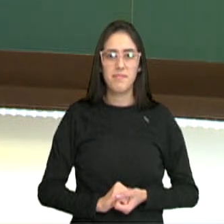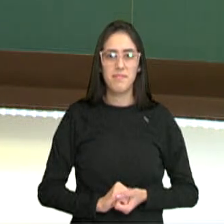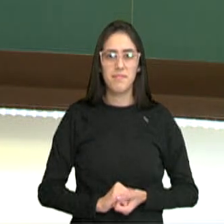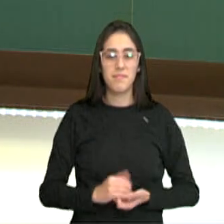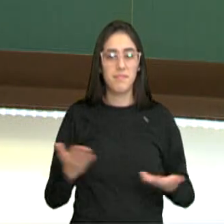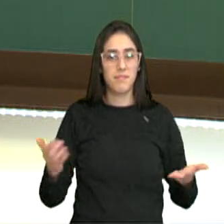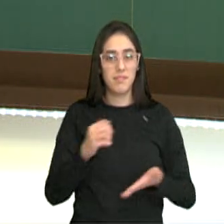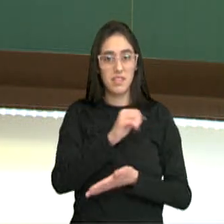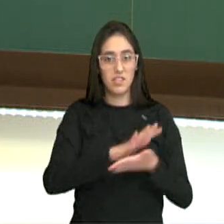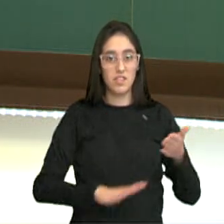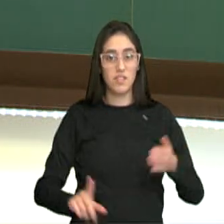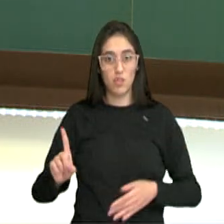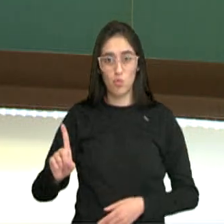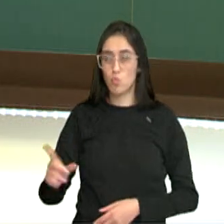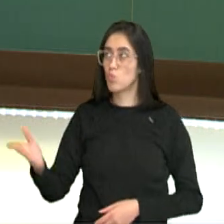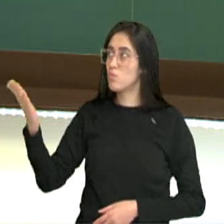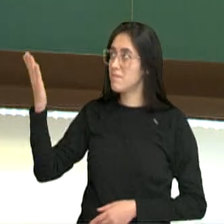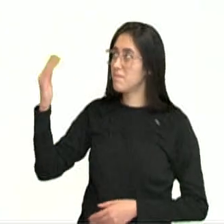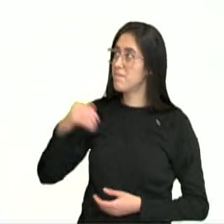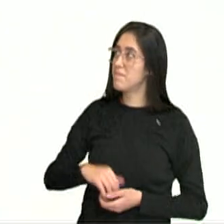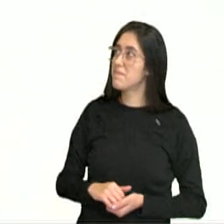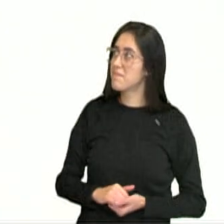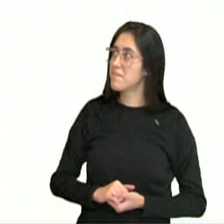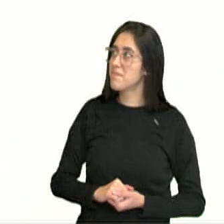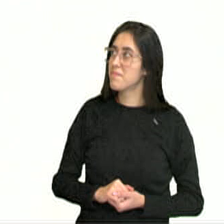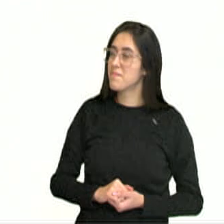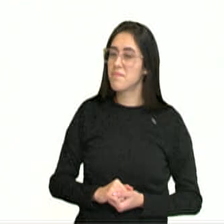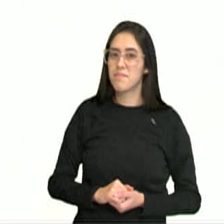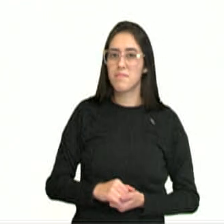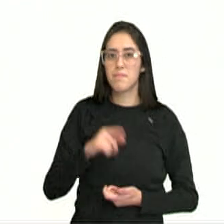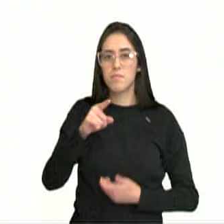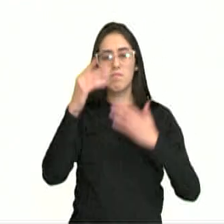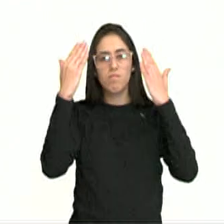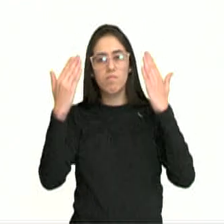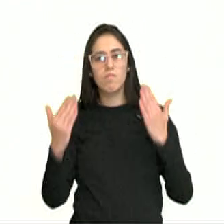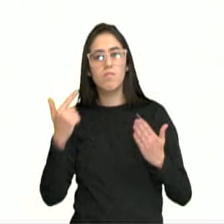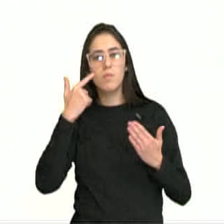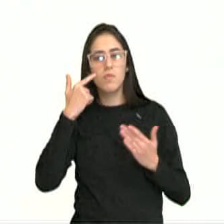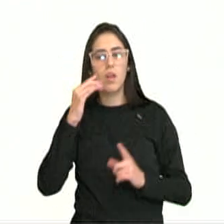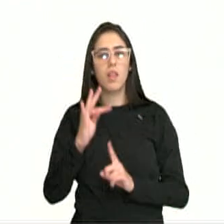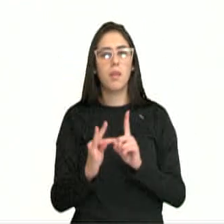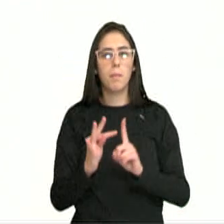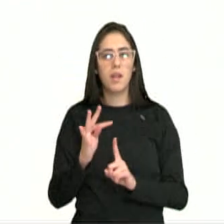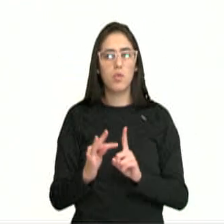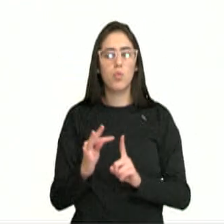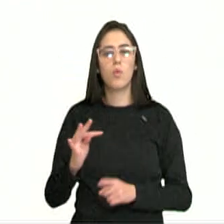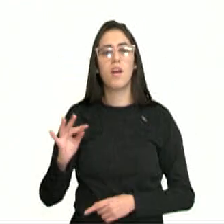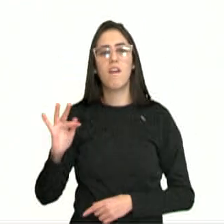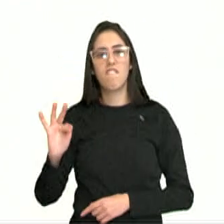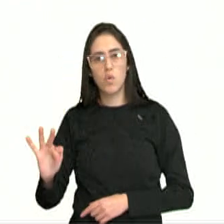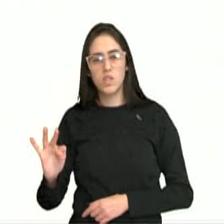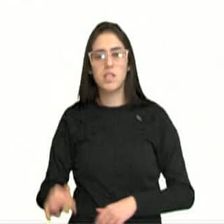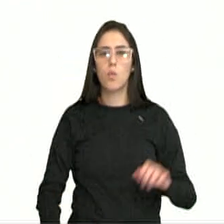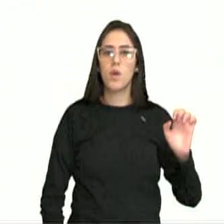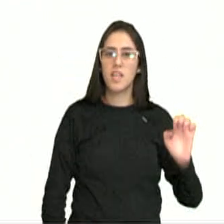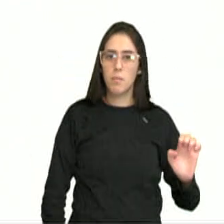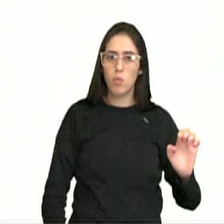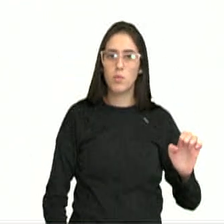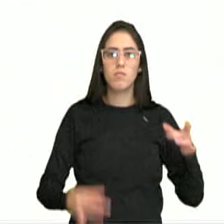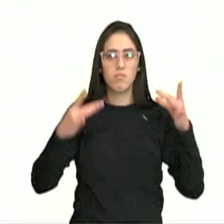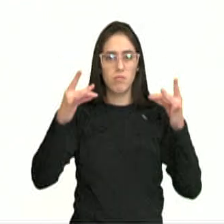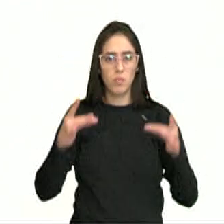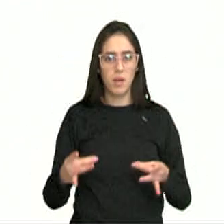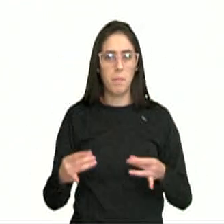Vamos fazer a atividade 1 sobre esse assunto? Olha só. Analise as temperaturas de fusão e de ebulição dos elementos químicos a